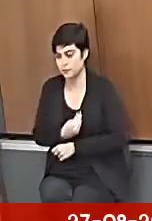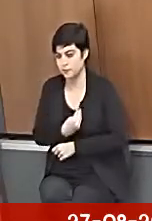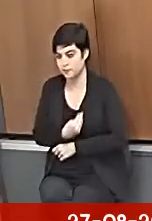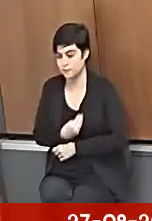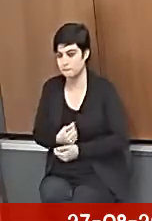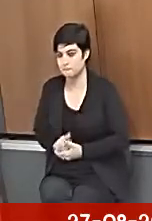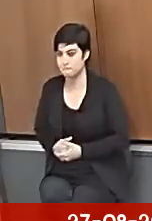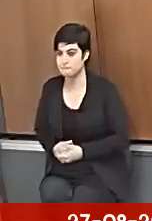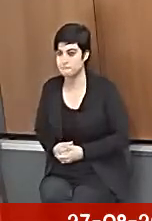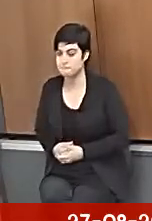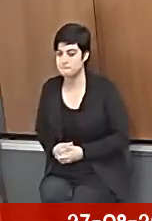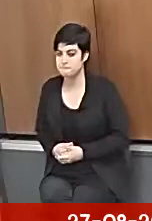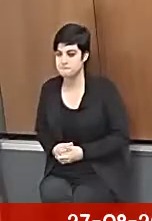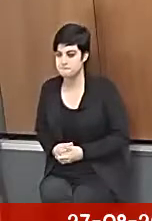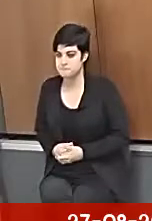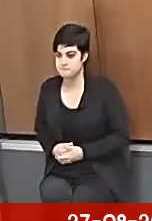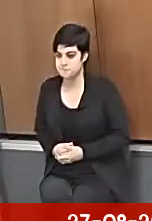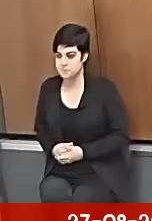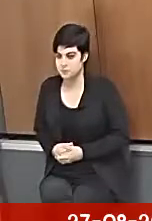o baile